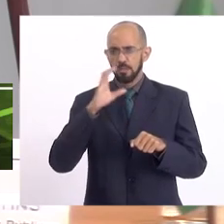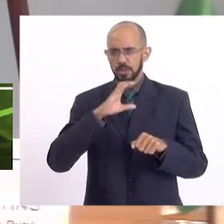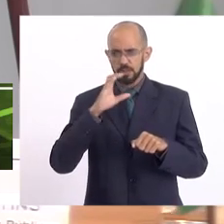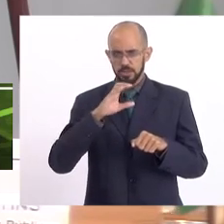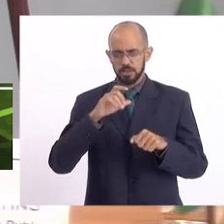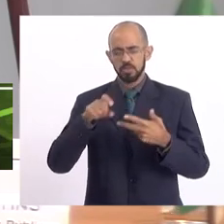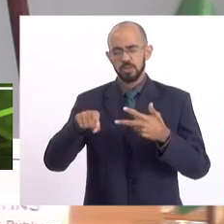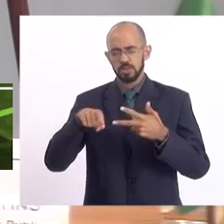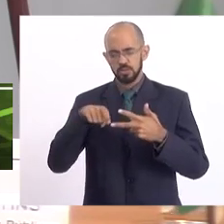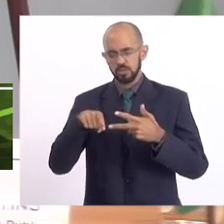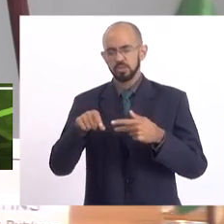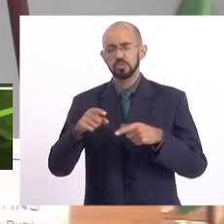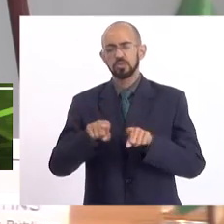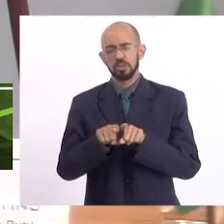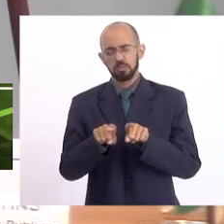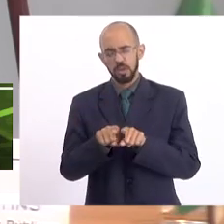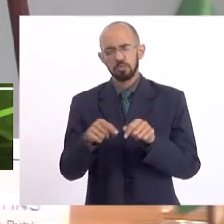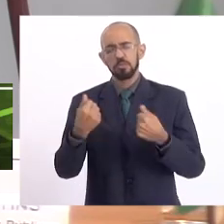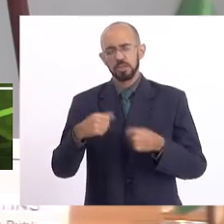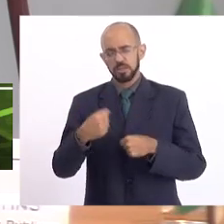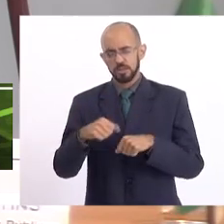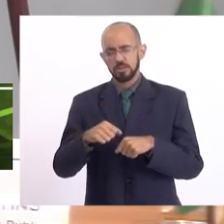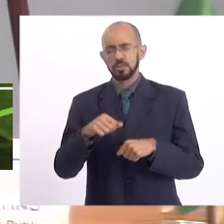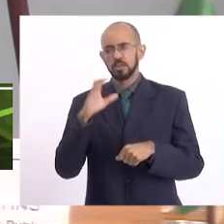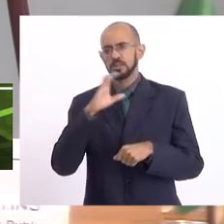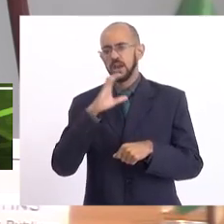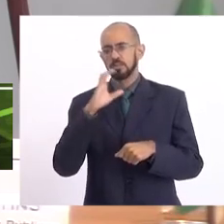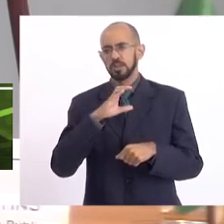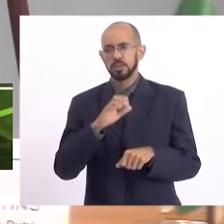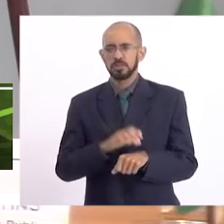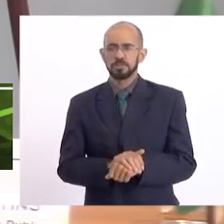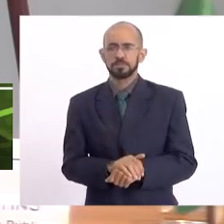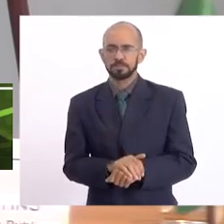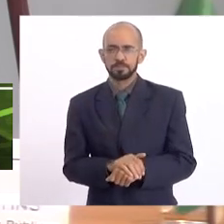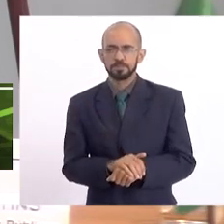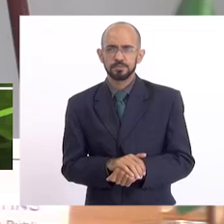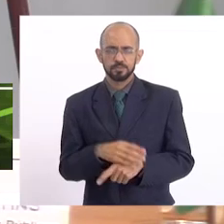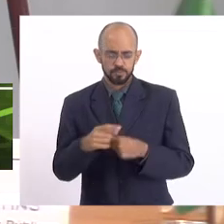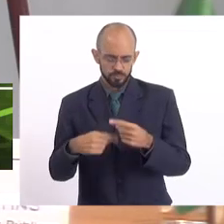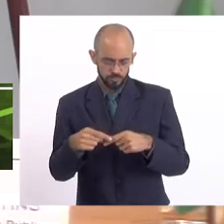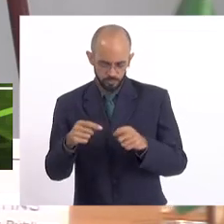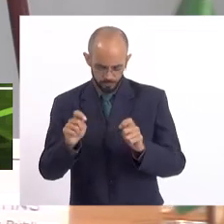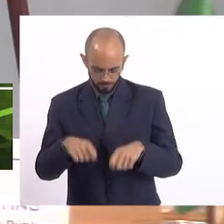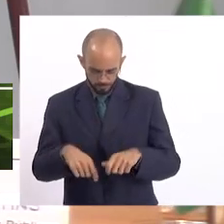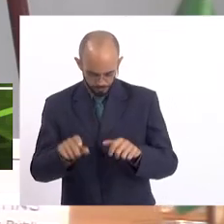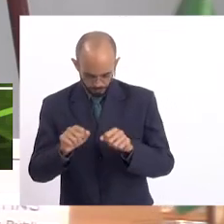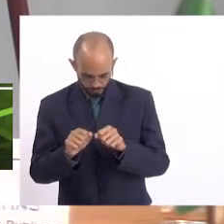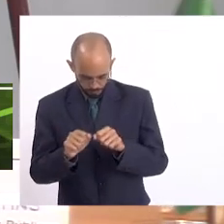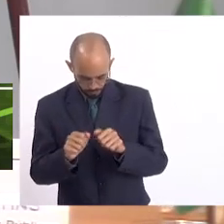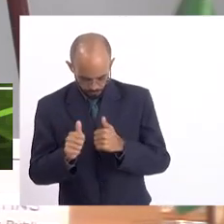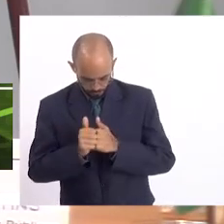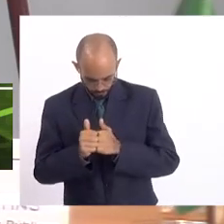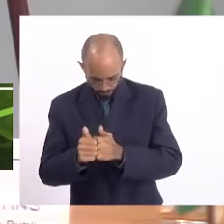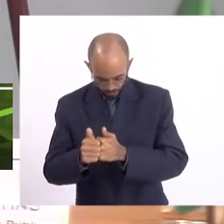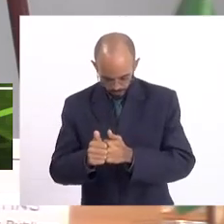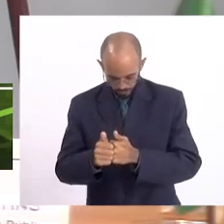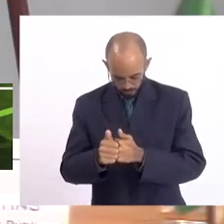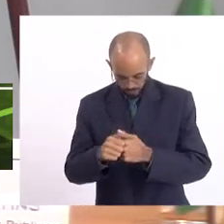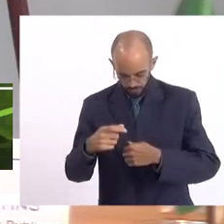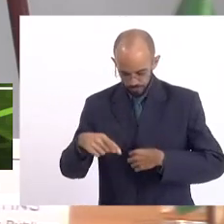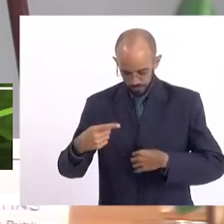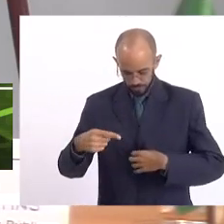também precisa dessa celeridade. E depois vocês podem até fazer outro acompanhamento a partir do momento que se saia do